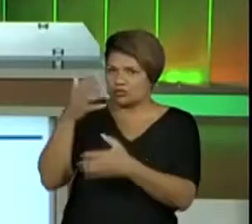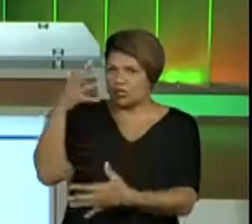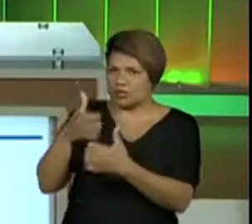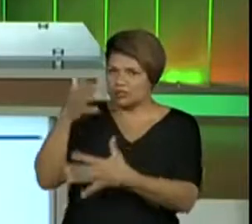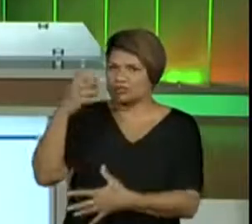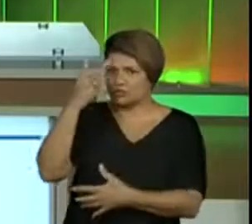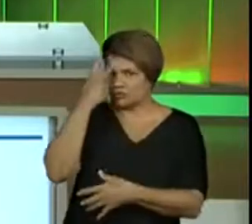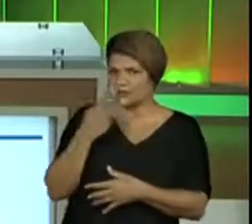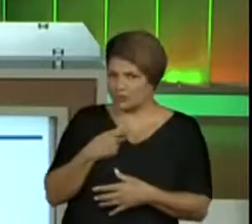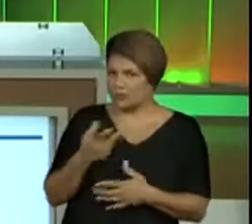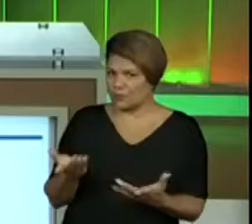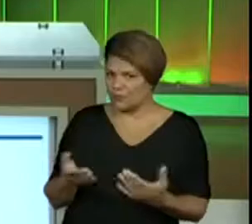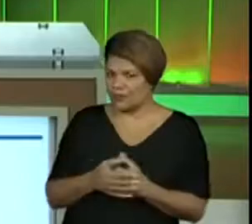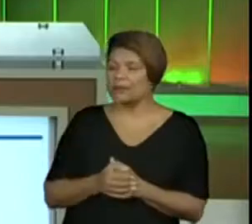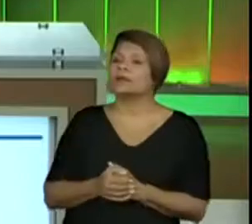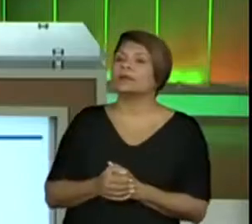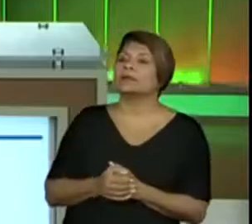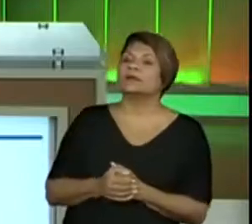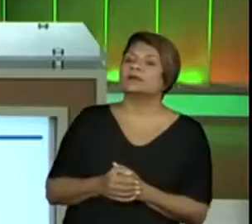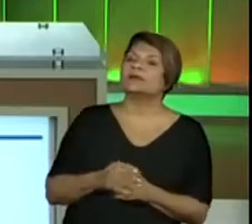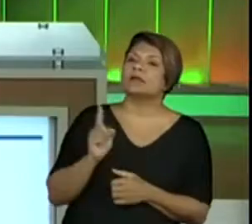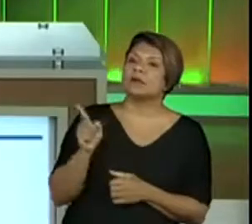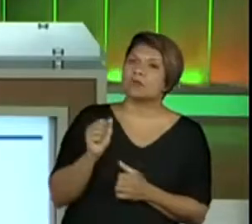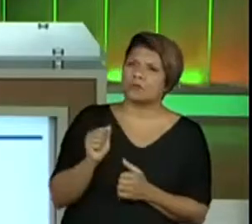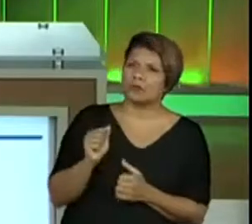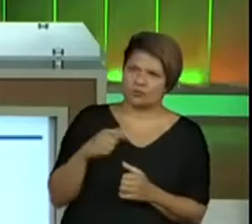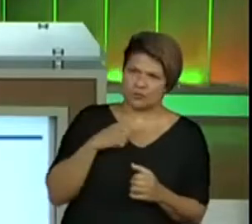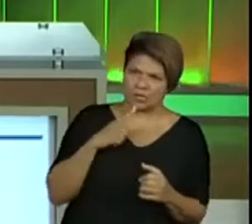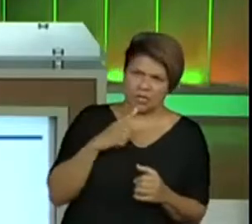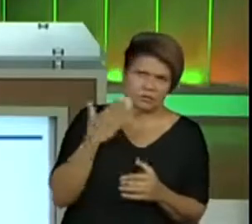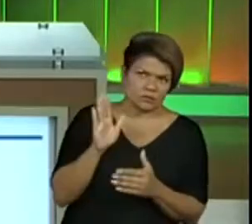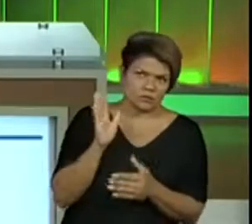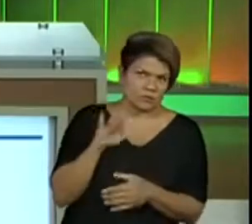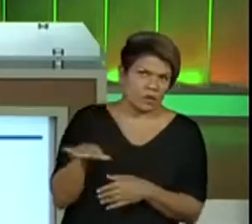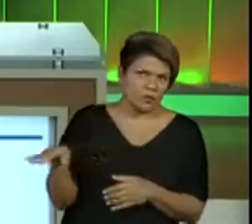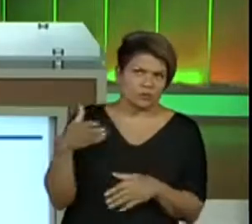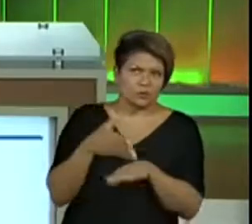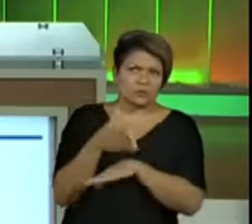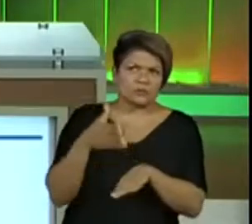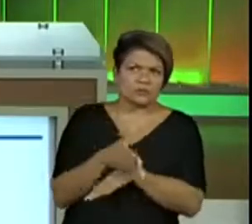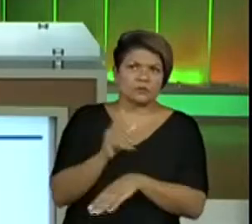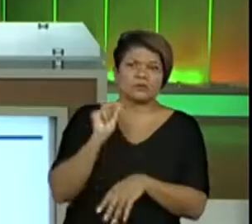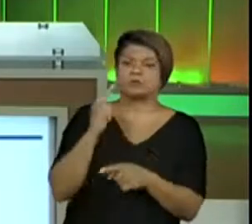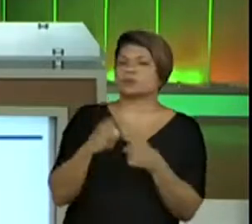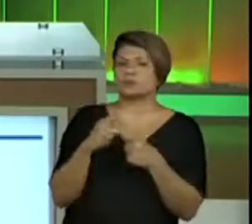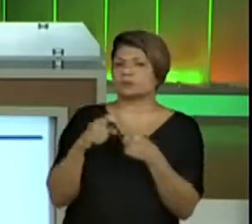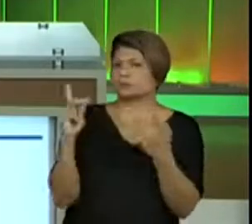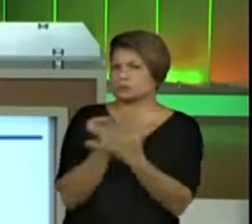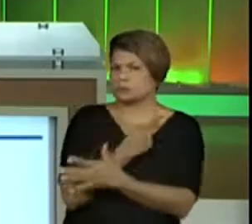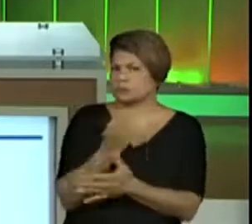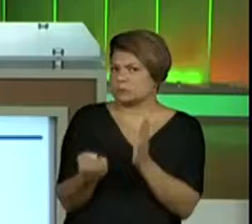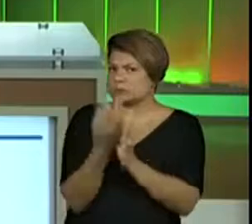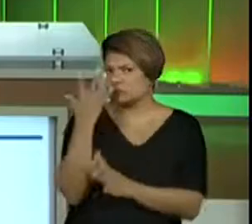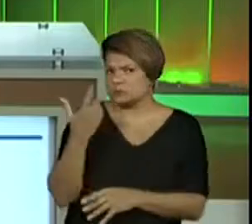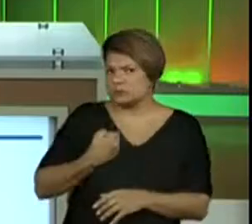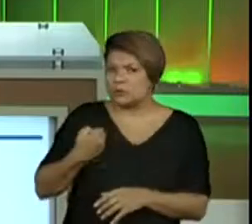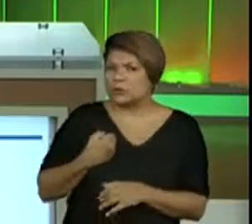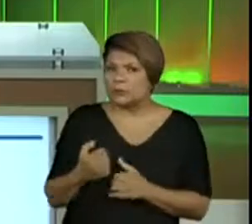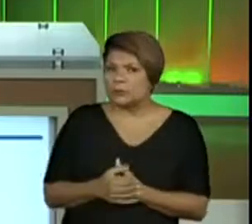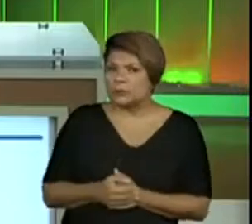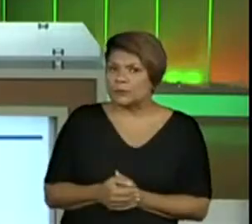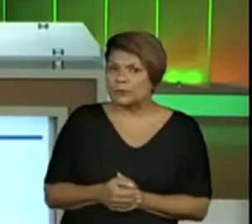individuais. Os estudantes apontam algum motivo para que isso tenha ocorrido? Essa é a minha pergunta. Por qual motivo